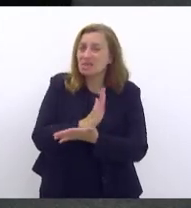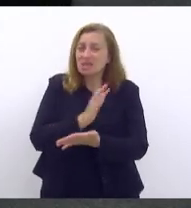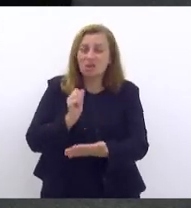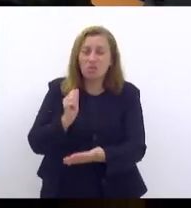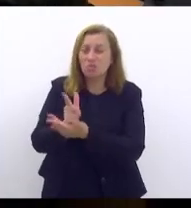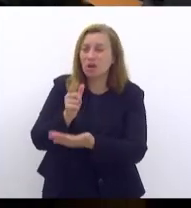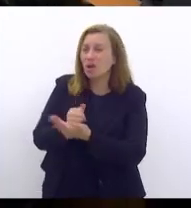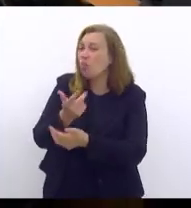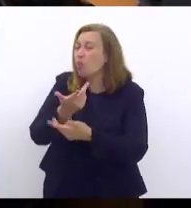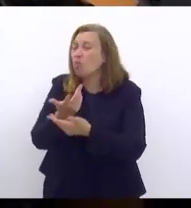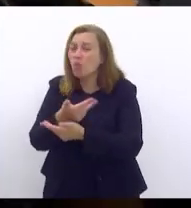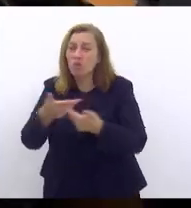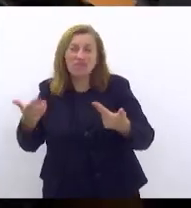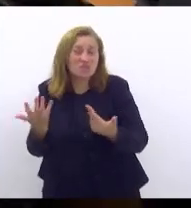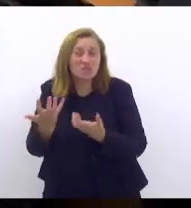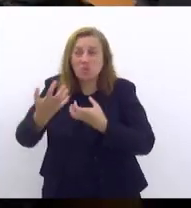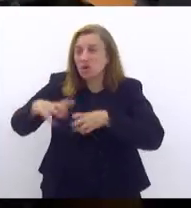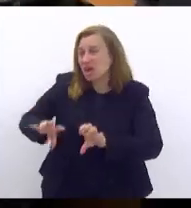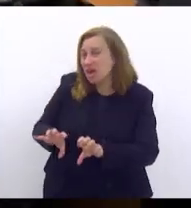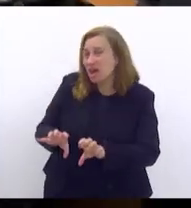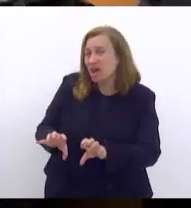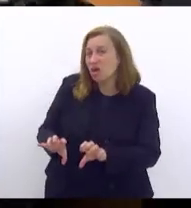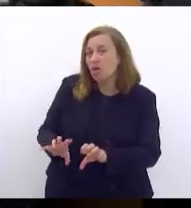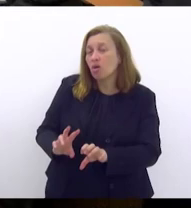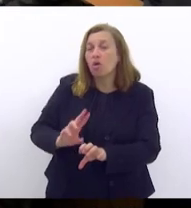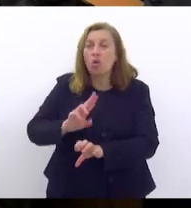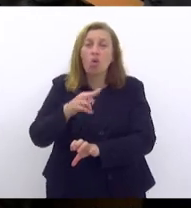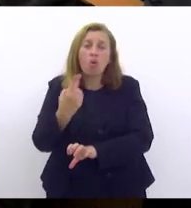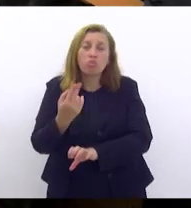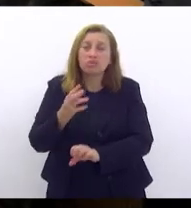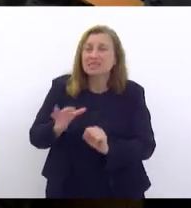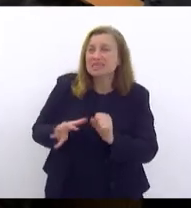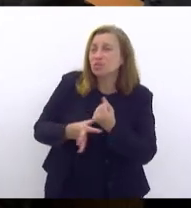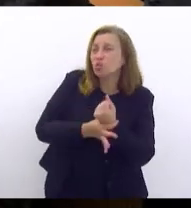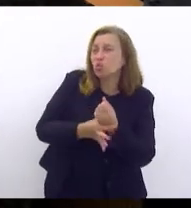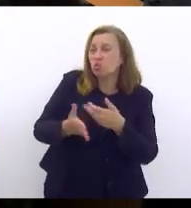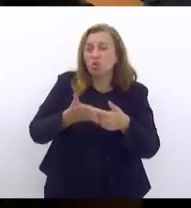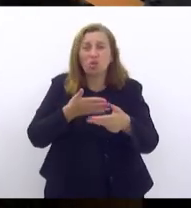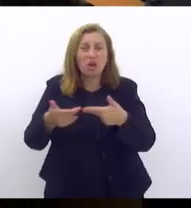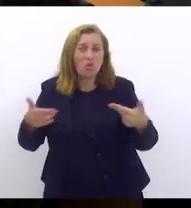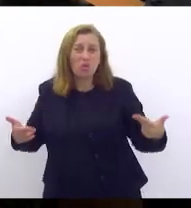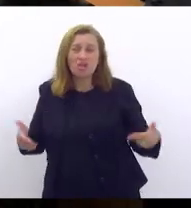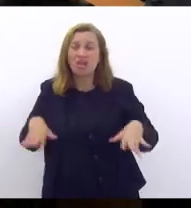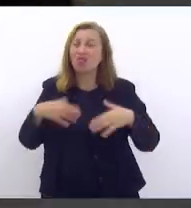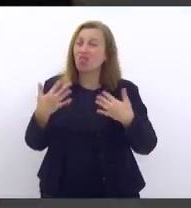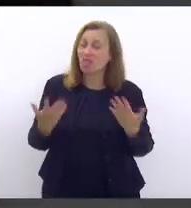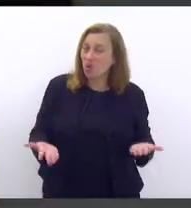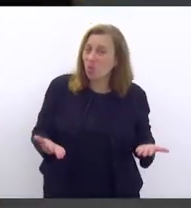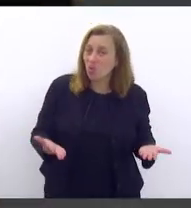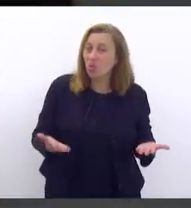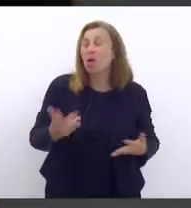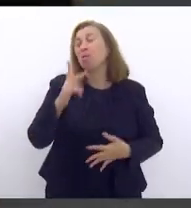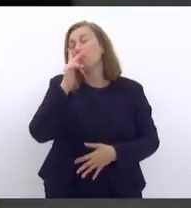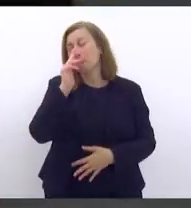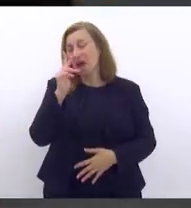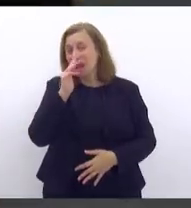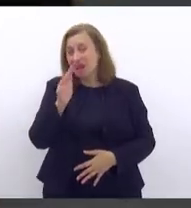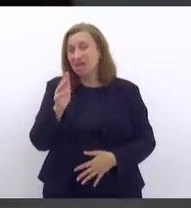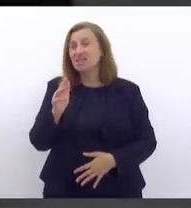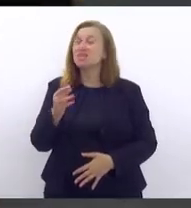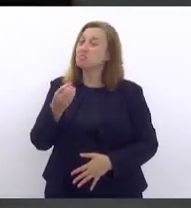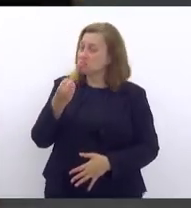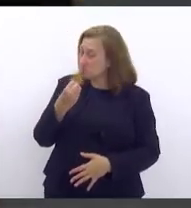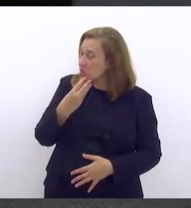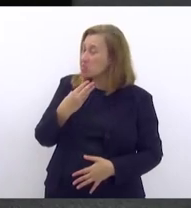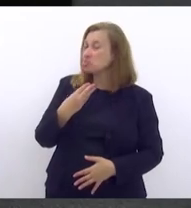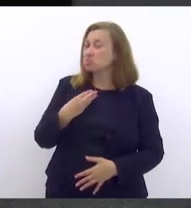comprar, ou um serviço, um seguro, qualquer tipo de coisa. Então, me parece muito